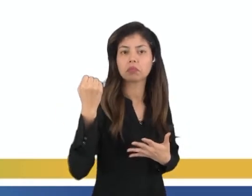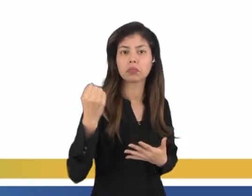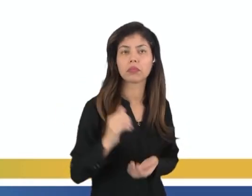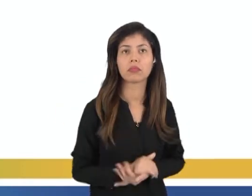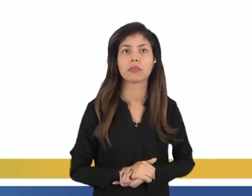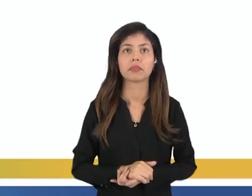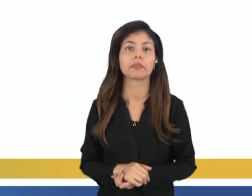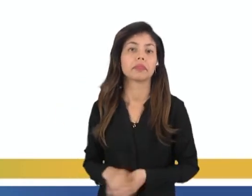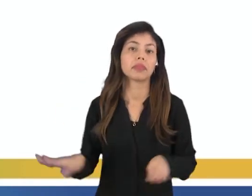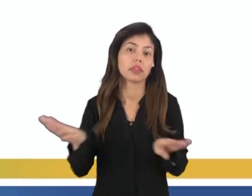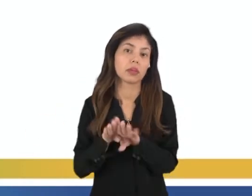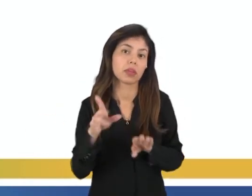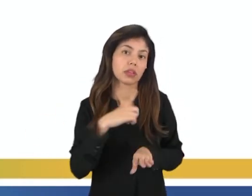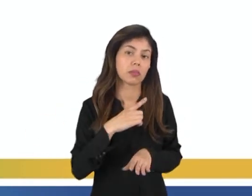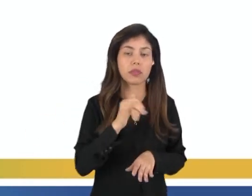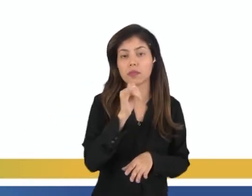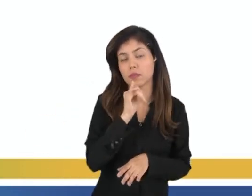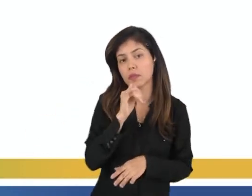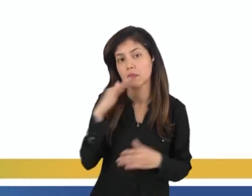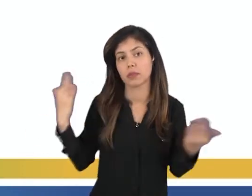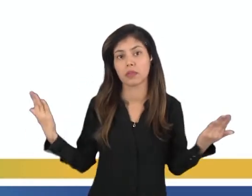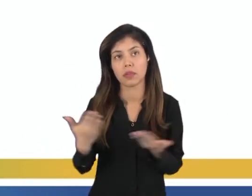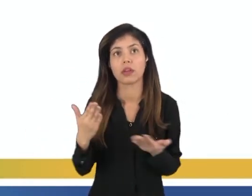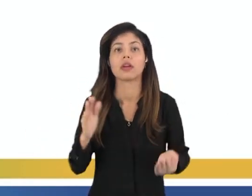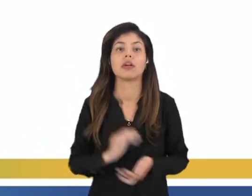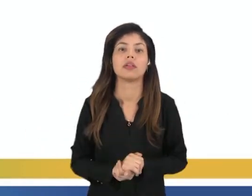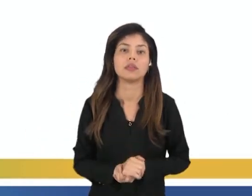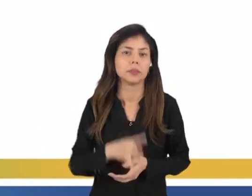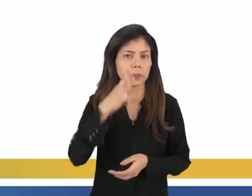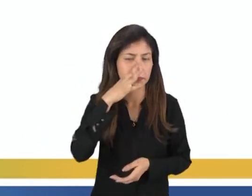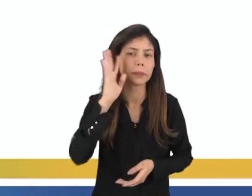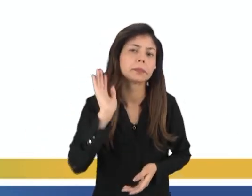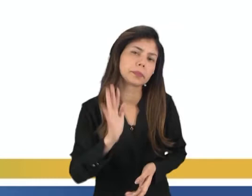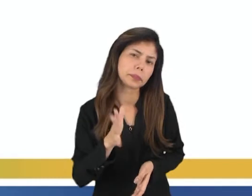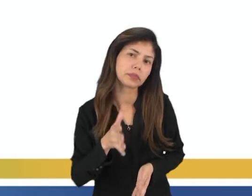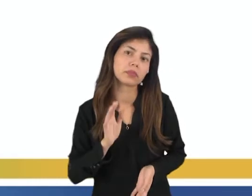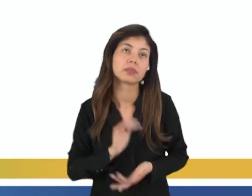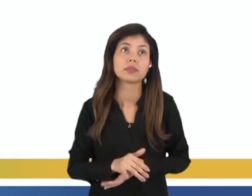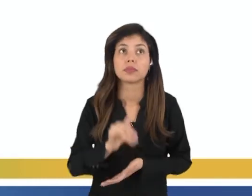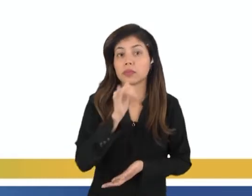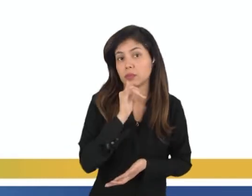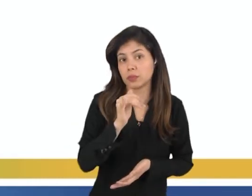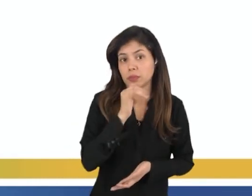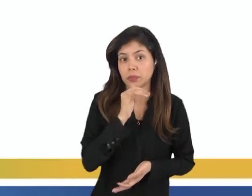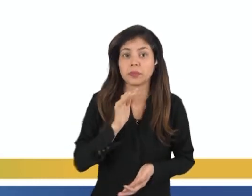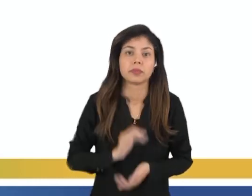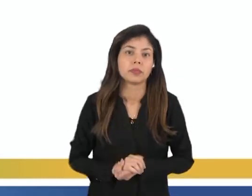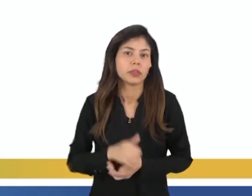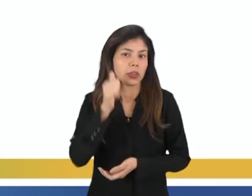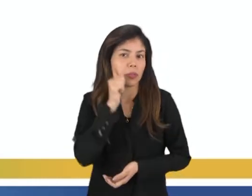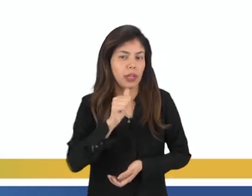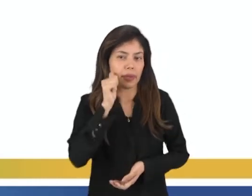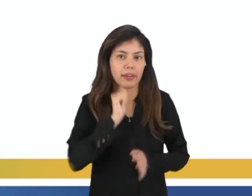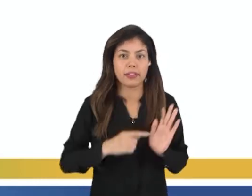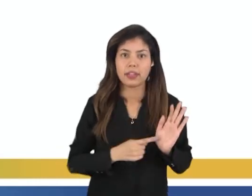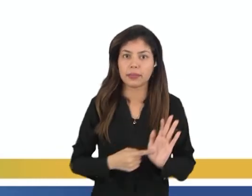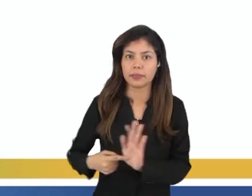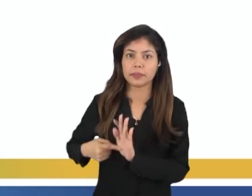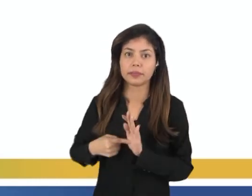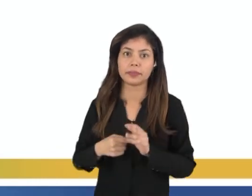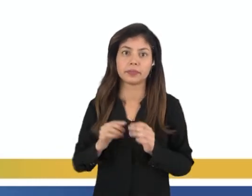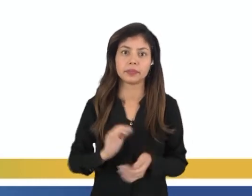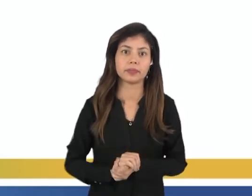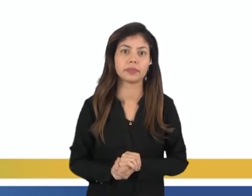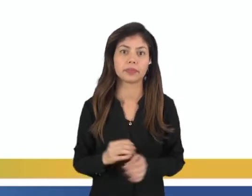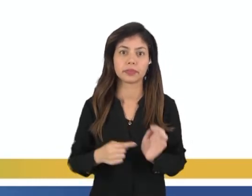poderoso. Nós temos um exemplo muito claro nos filmes que vocês já devem ter assistido, por exemplo, da Mulher Maravilha. A Mulher Maravilha é aquela